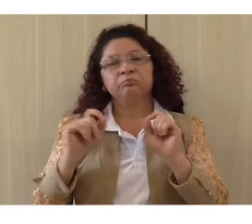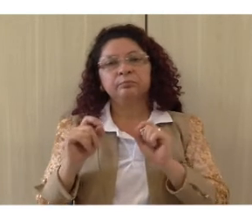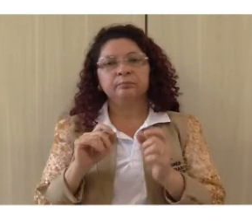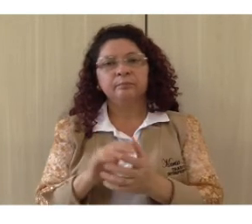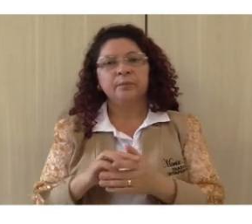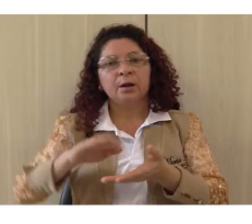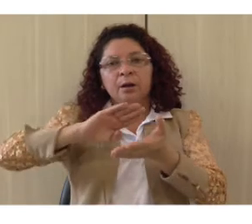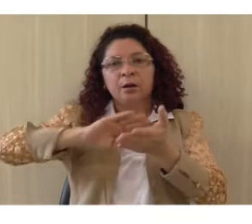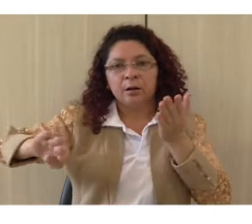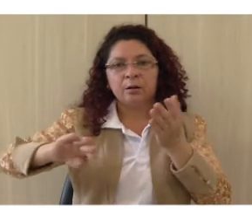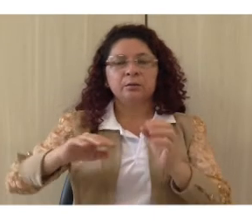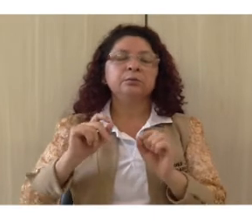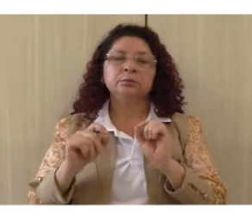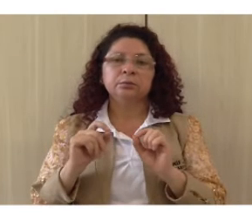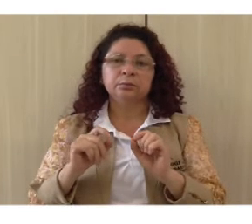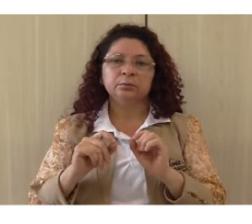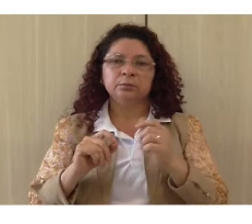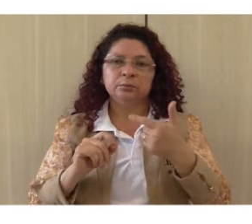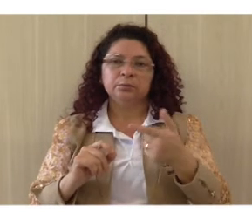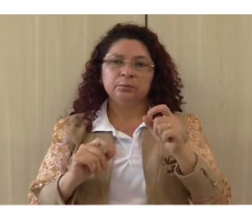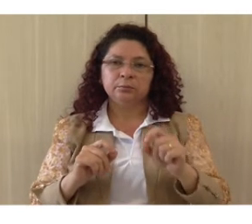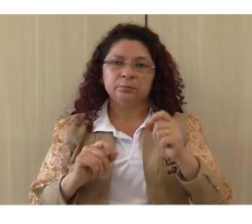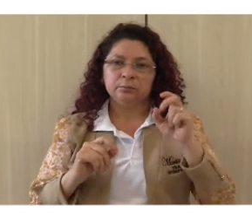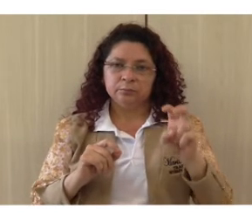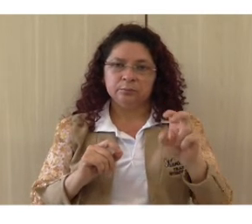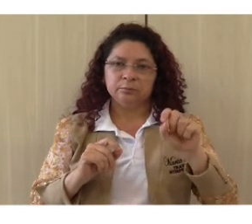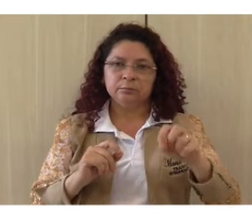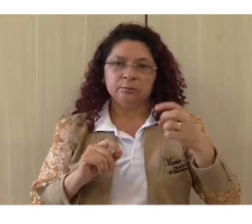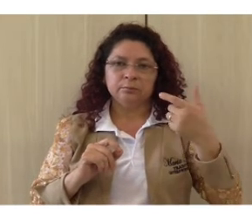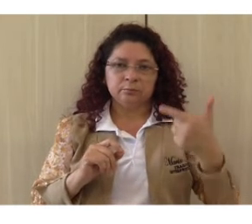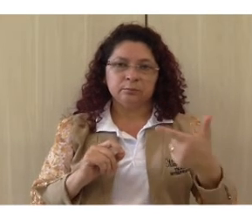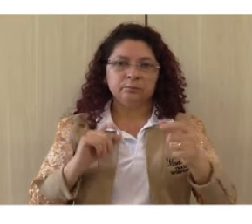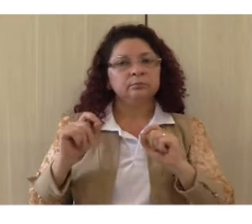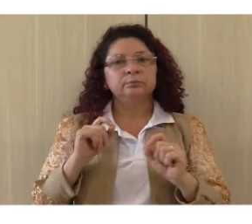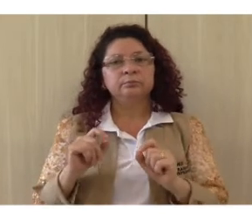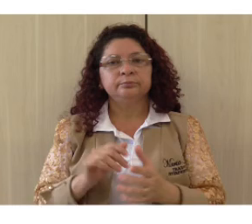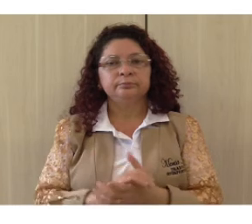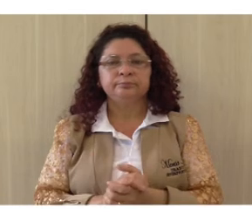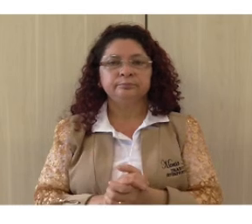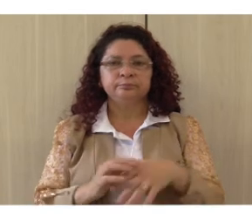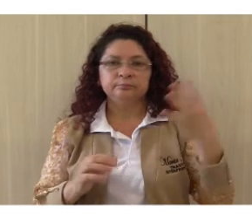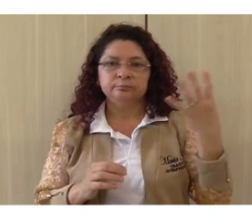Estão excluídos do cálculo de que trata o subitem 5.4.2.